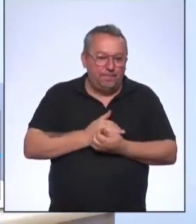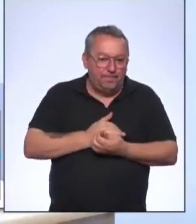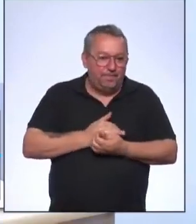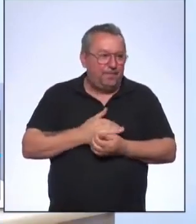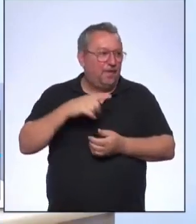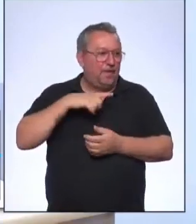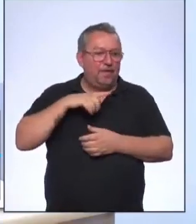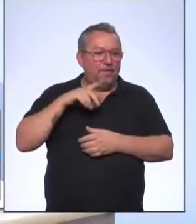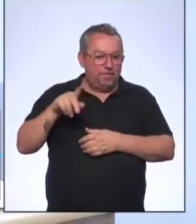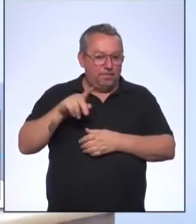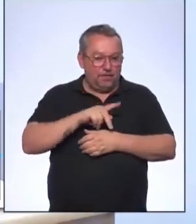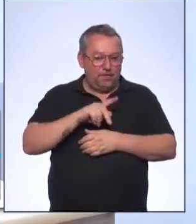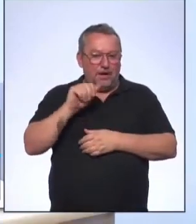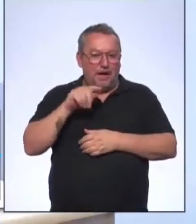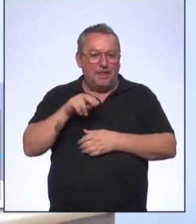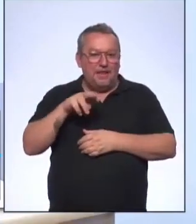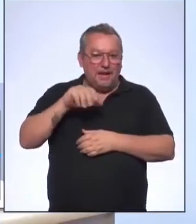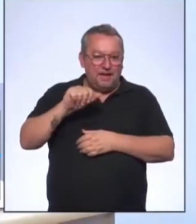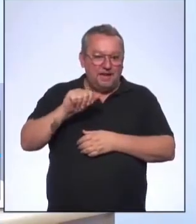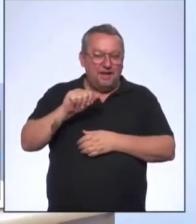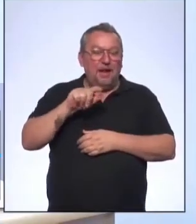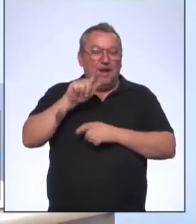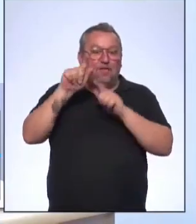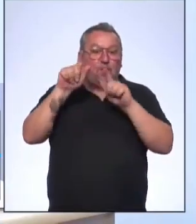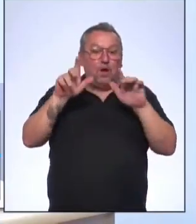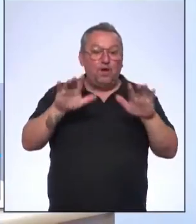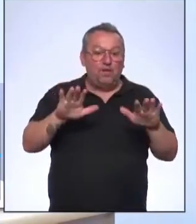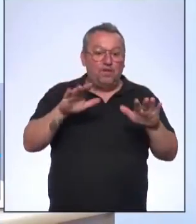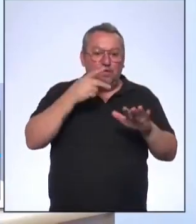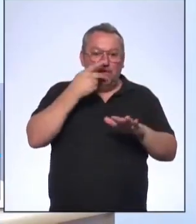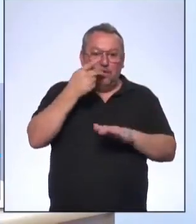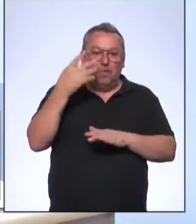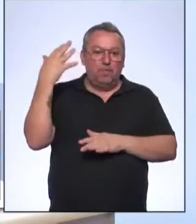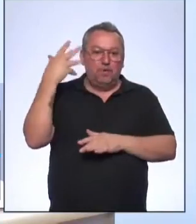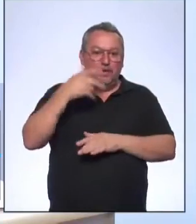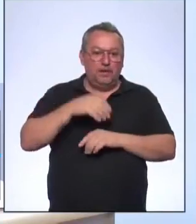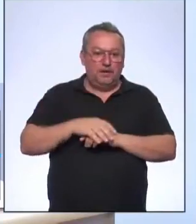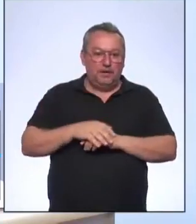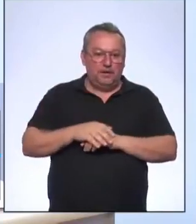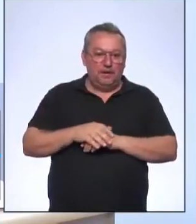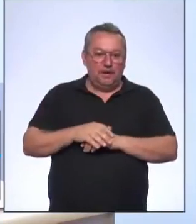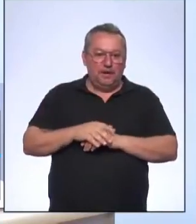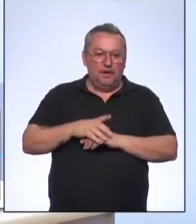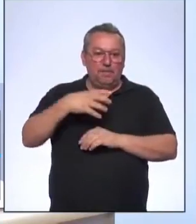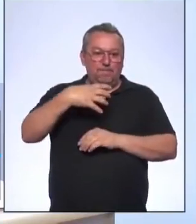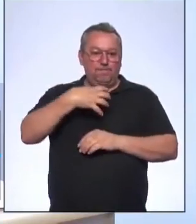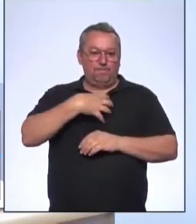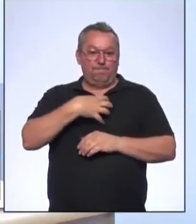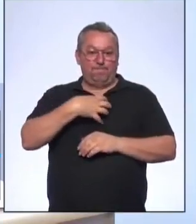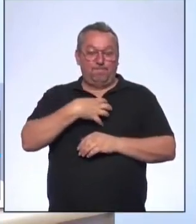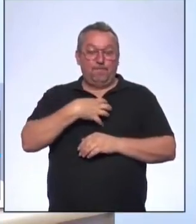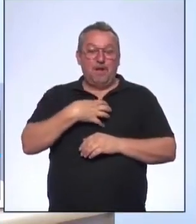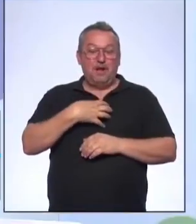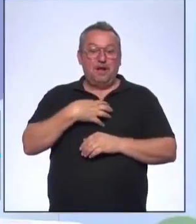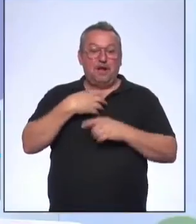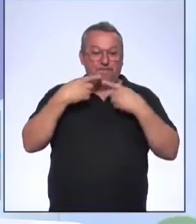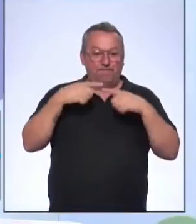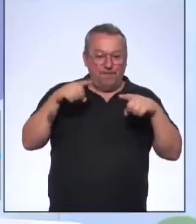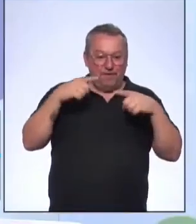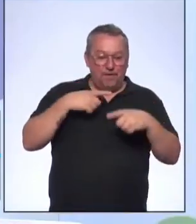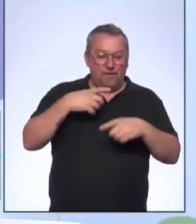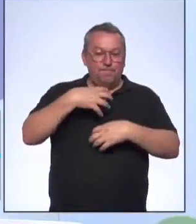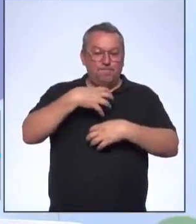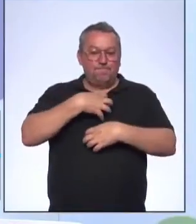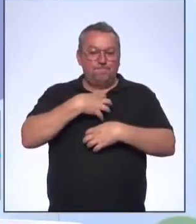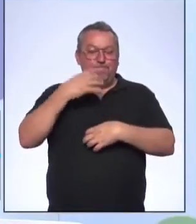professora Adriana Santos, de Guarulhos, obrigada. Ela falou bem bonito aqui, se posicionar de forma ética. Nossa, bem